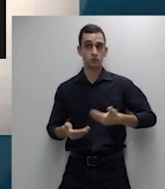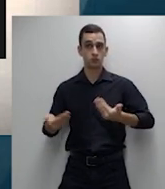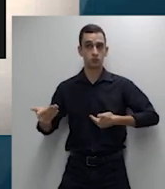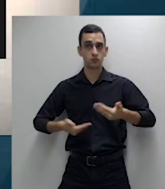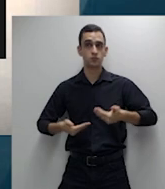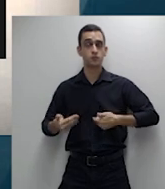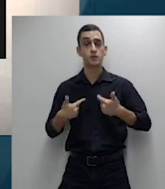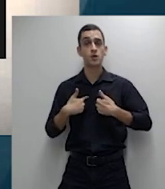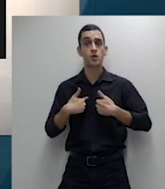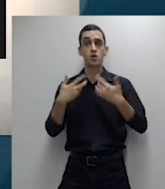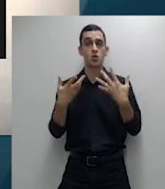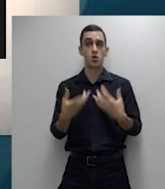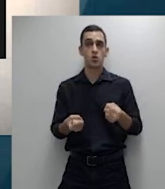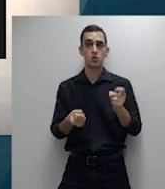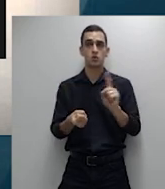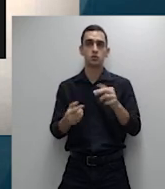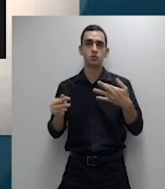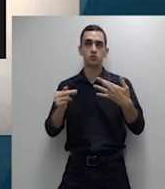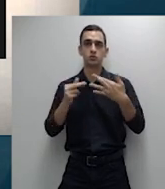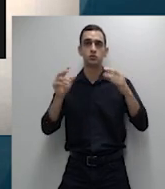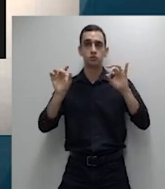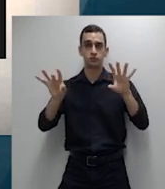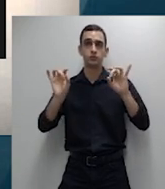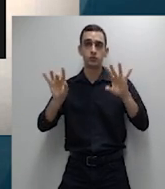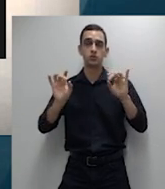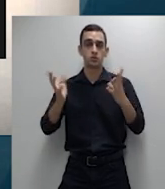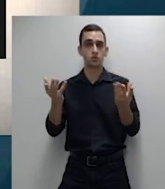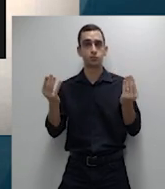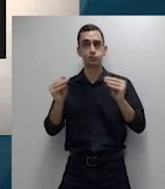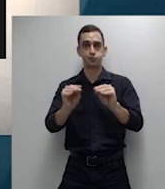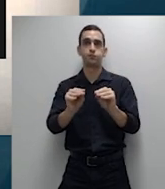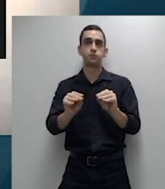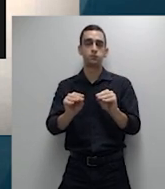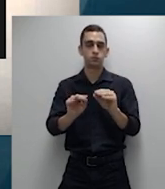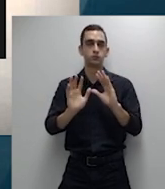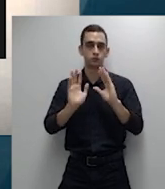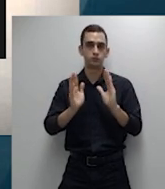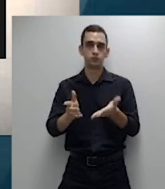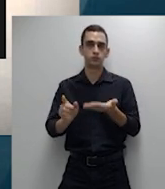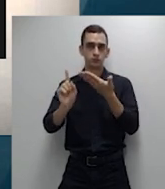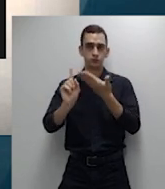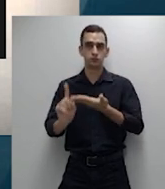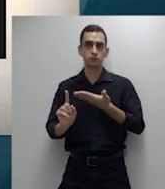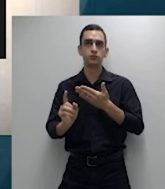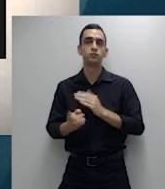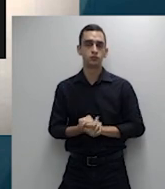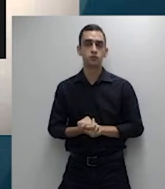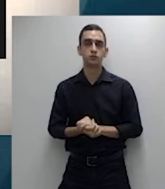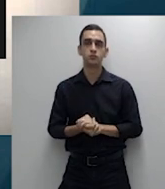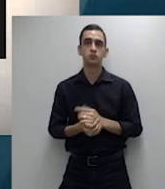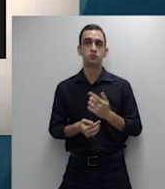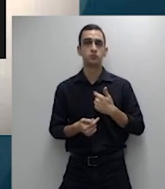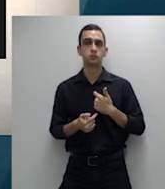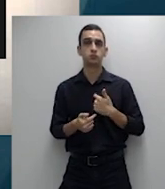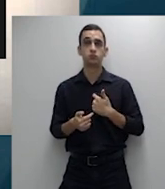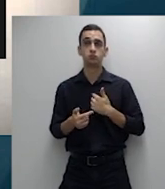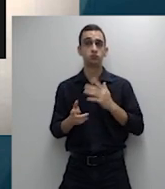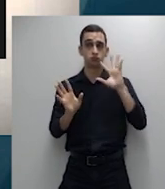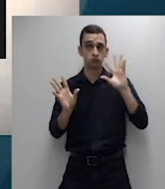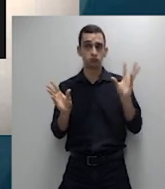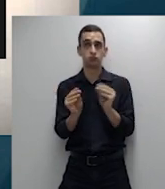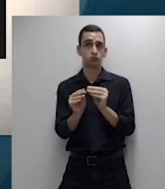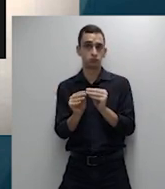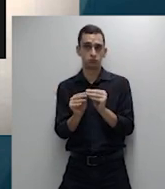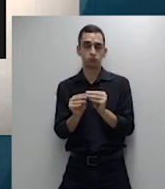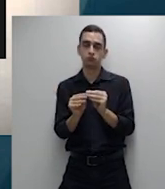provimento ao recurso especial que foi interposto pela Universidade Federal do Rio Grande do Sul é assim o resumo